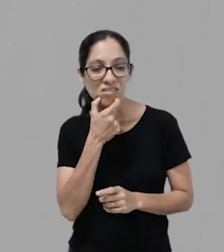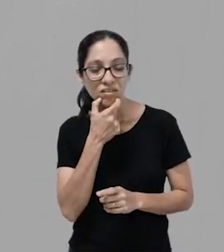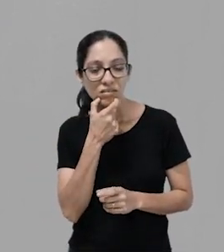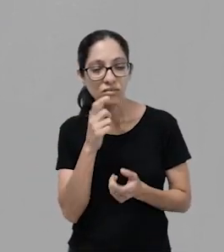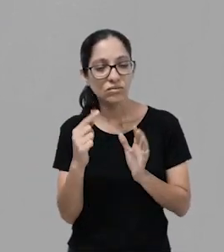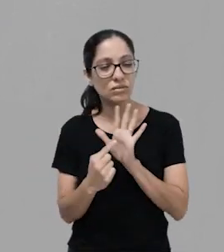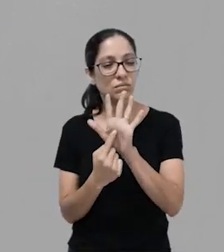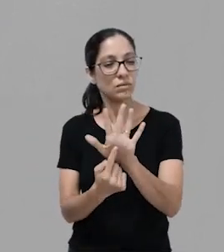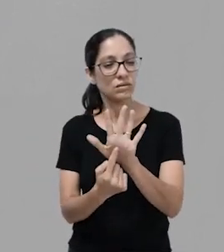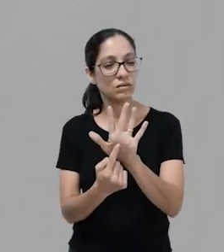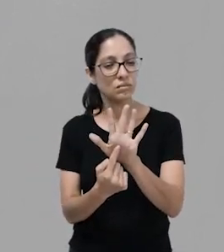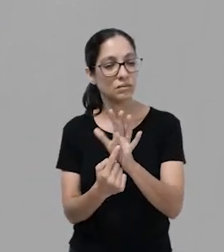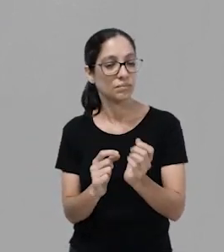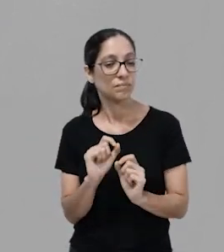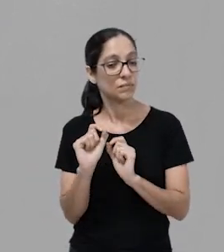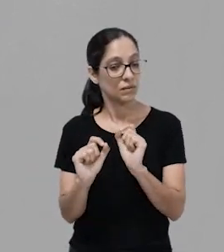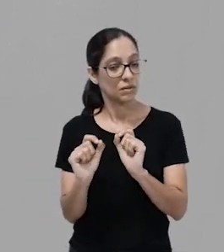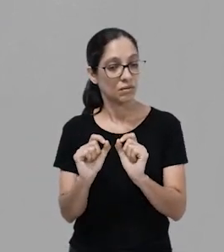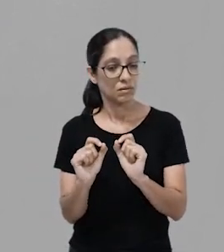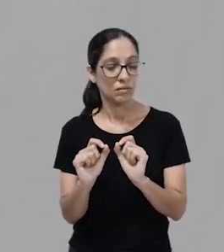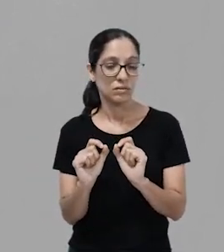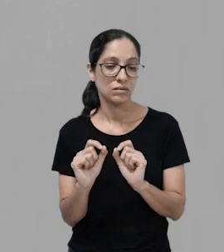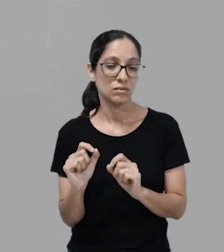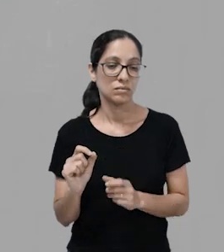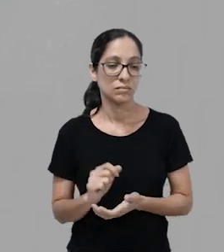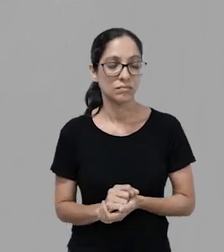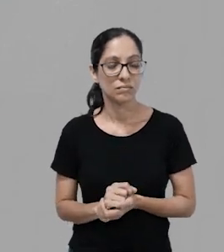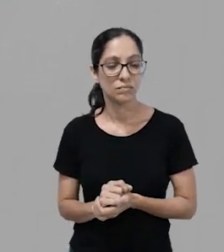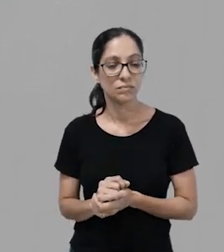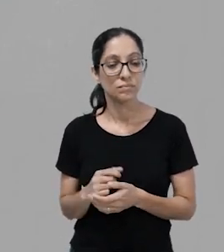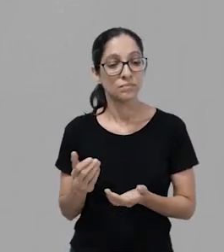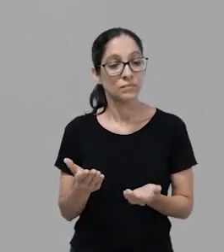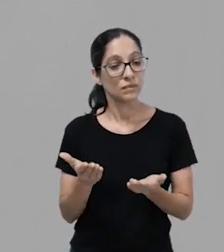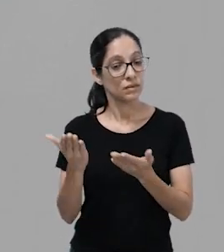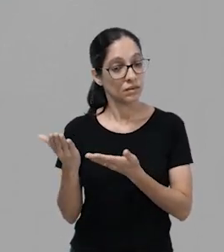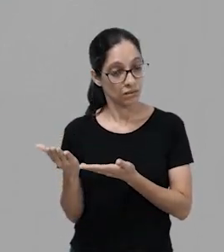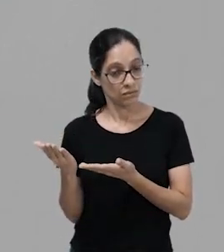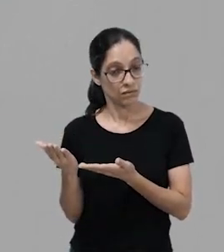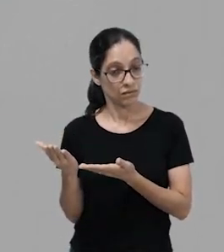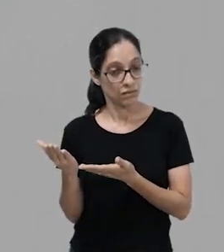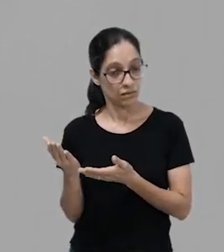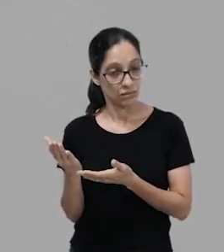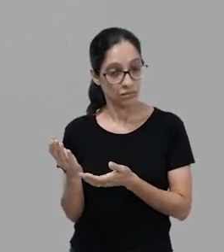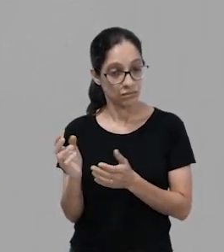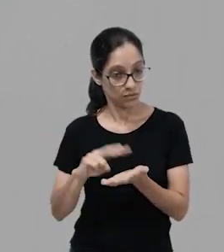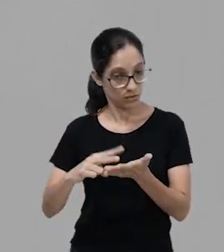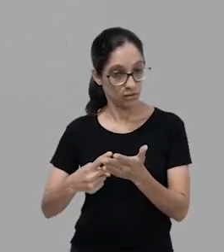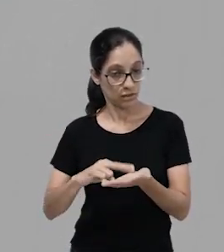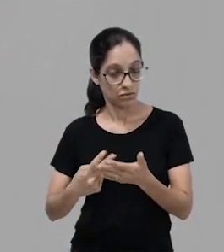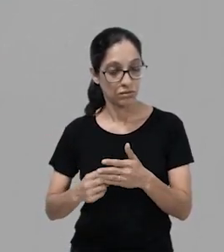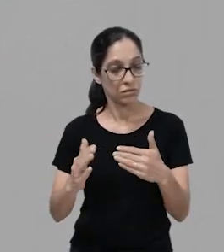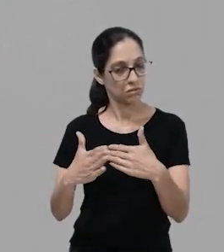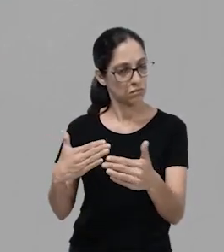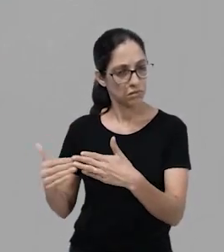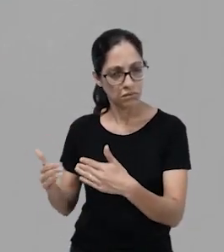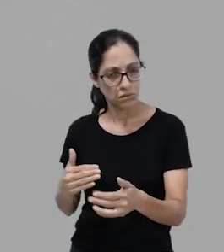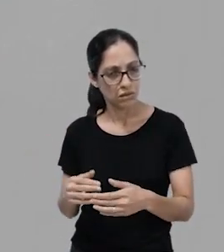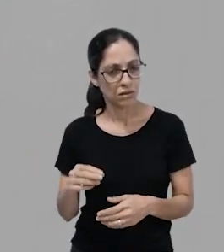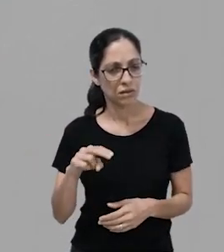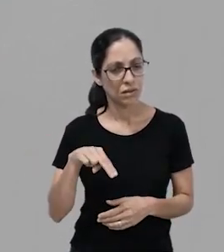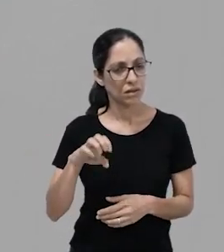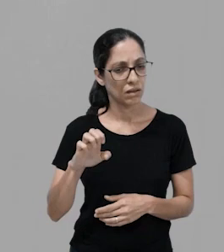T, é uma indicação de negação. Tá bom? Então, esse N pode ser traduzido como qualquer,